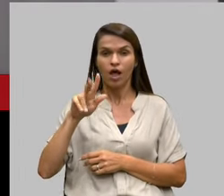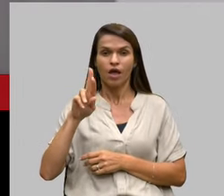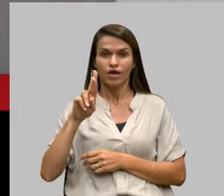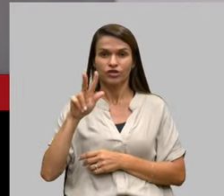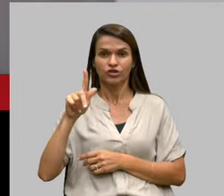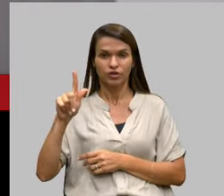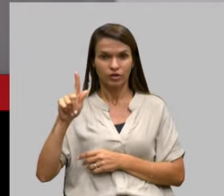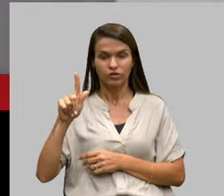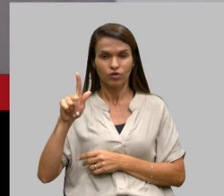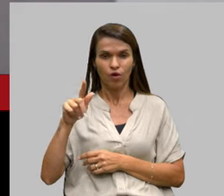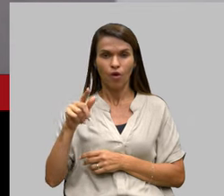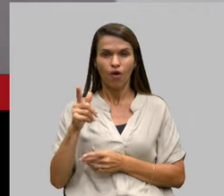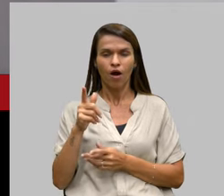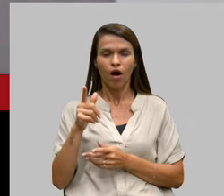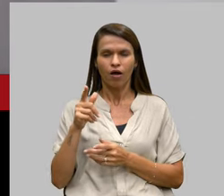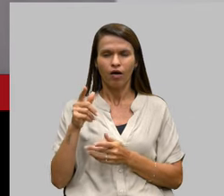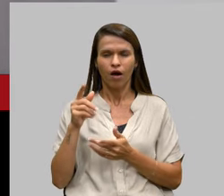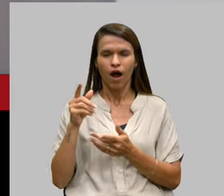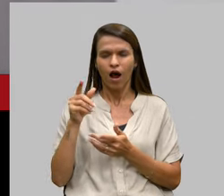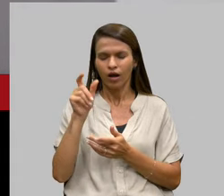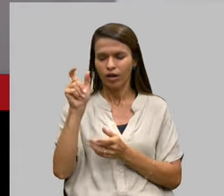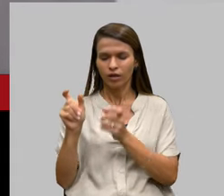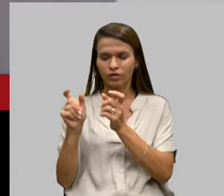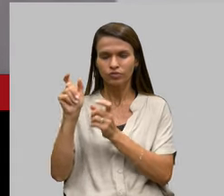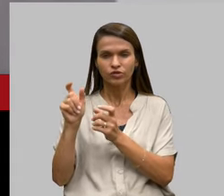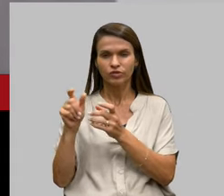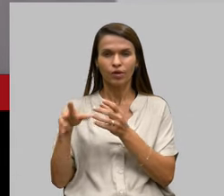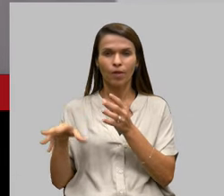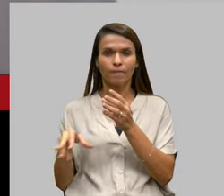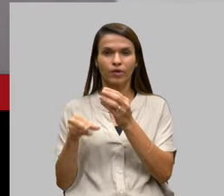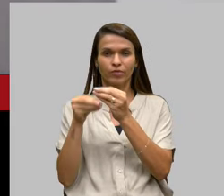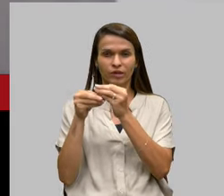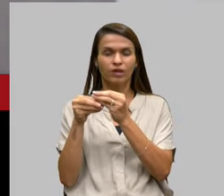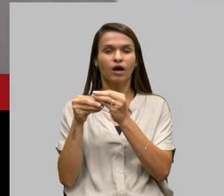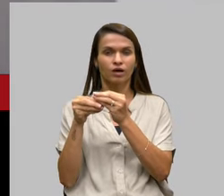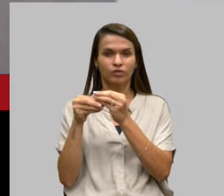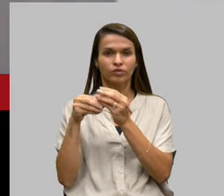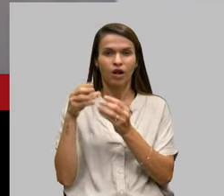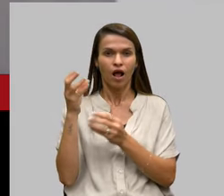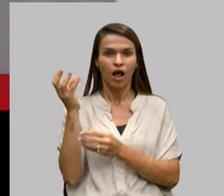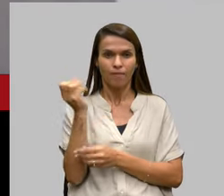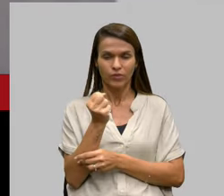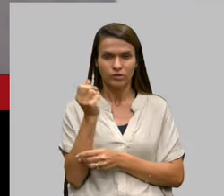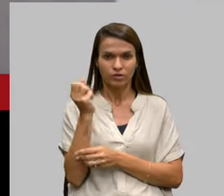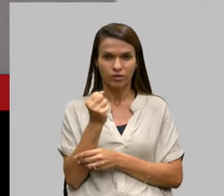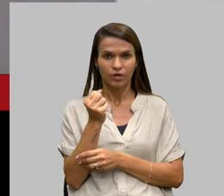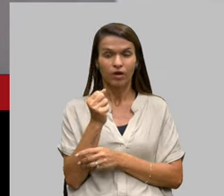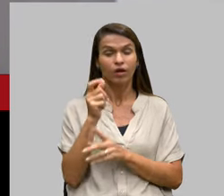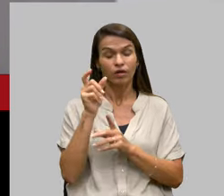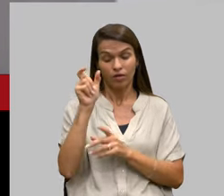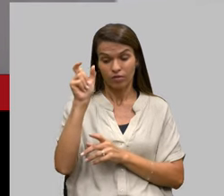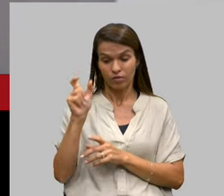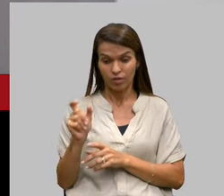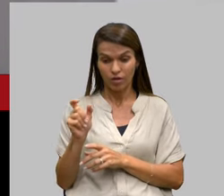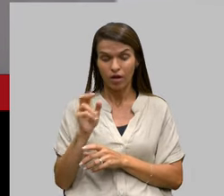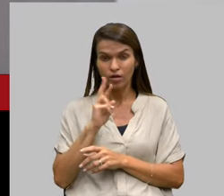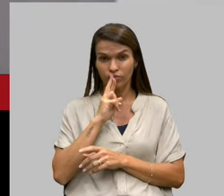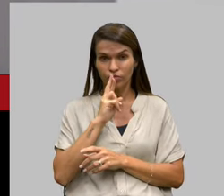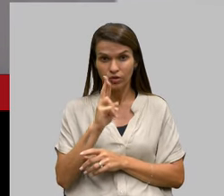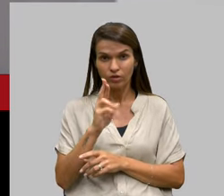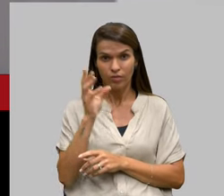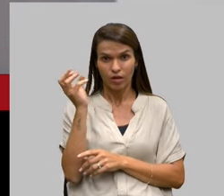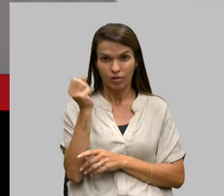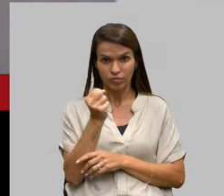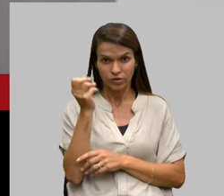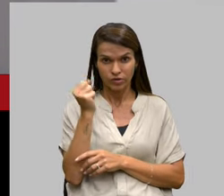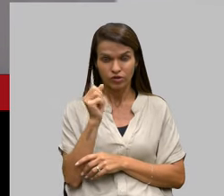implementaram as condições de aposentadoria Ainda cabe ao ente Federado responder pelas aposentadorias